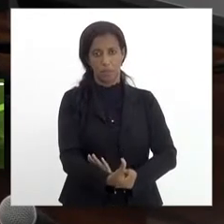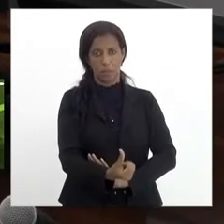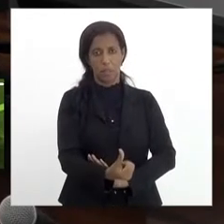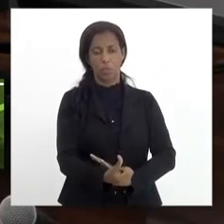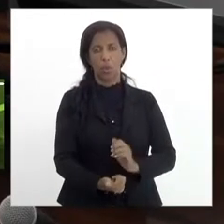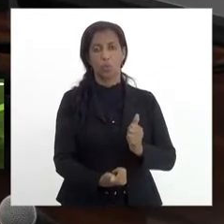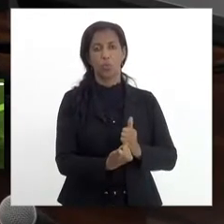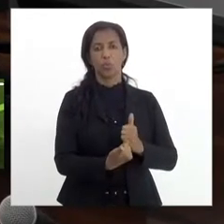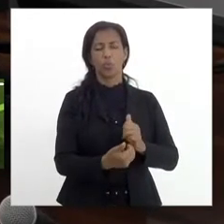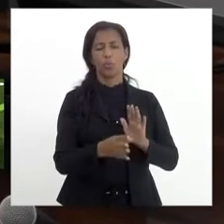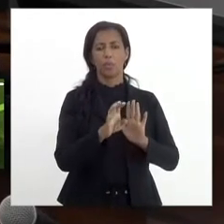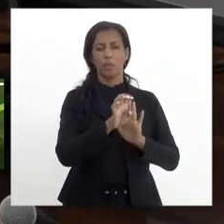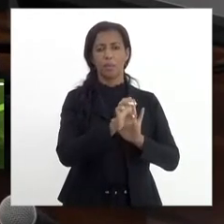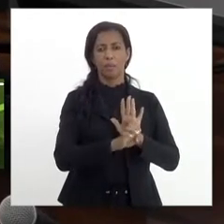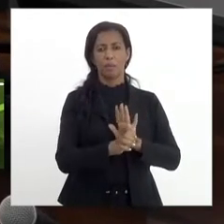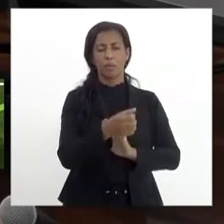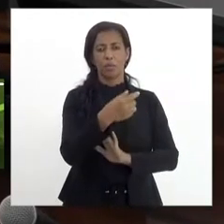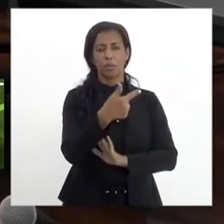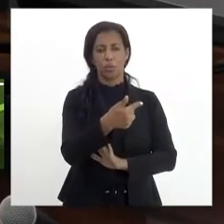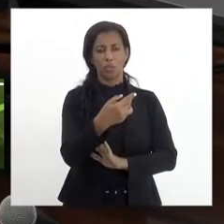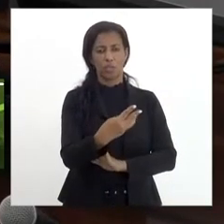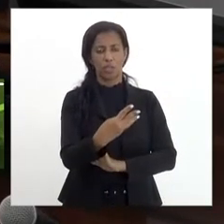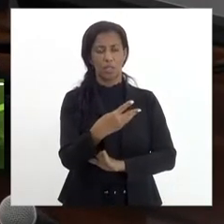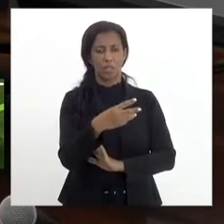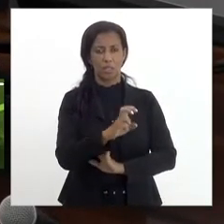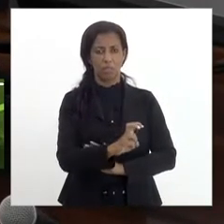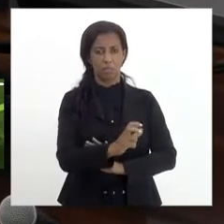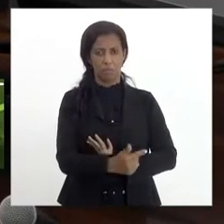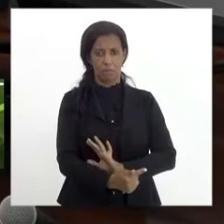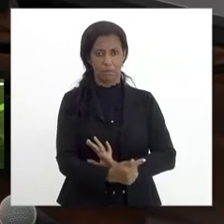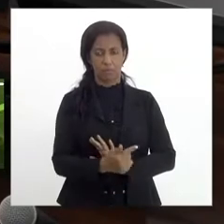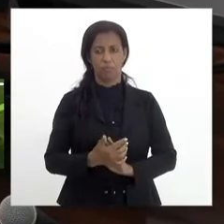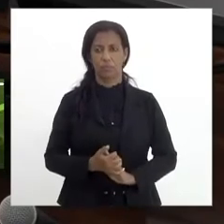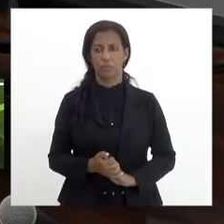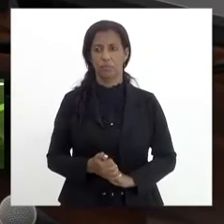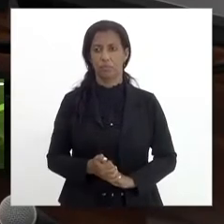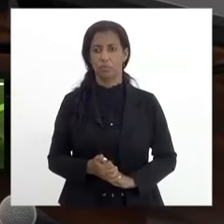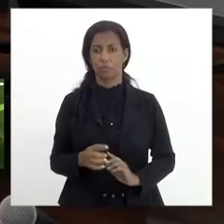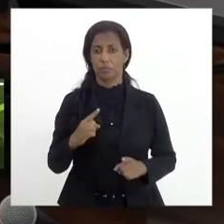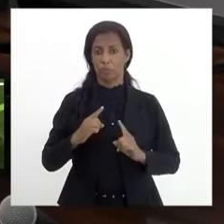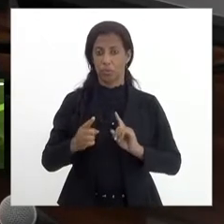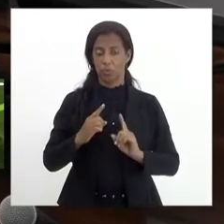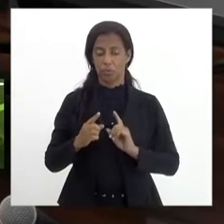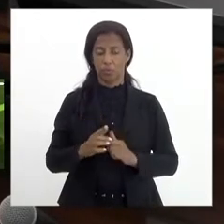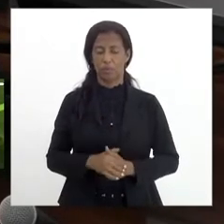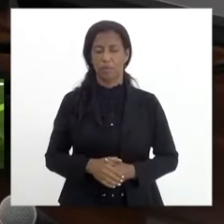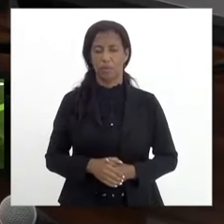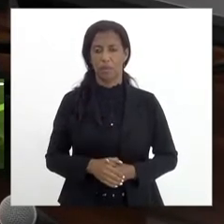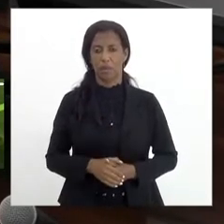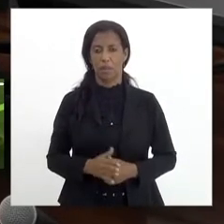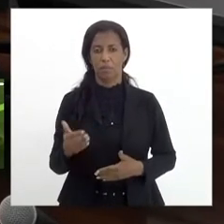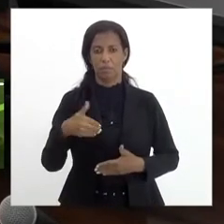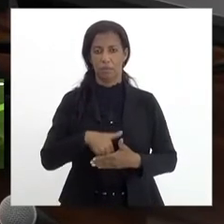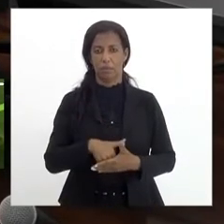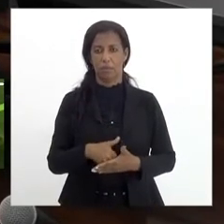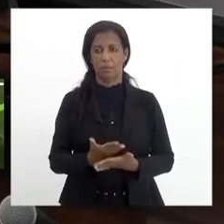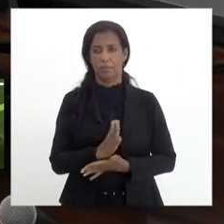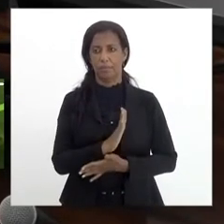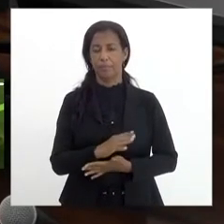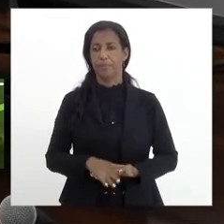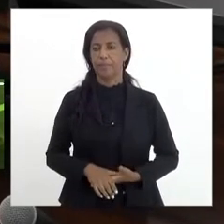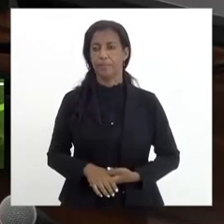submenda aglutinativa às emendas 2, 3, 5 e 7. Em discussão, em votação,